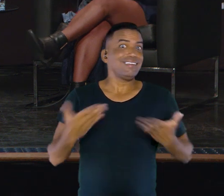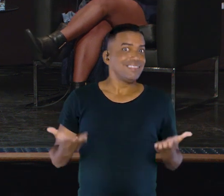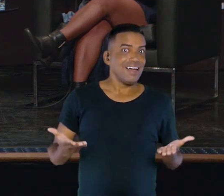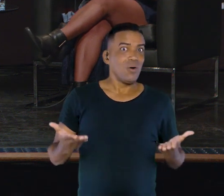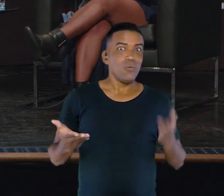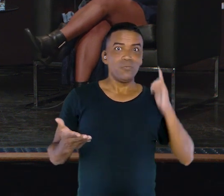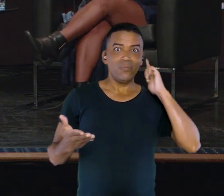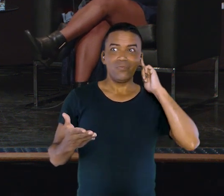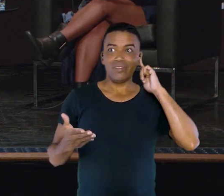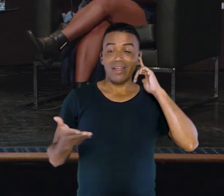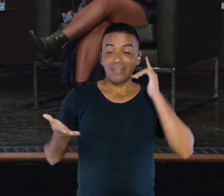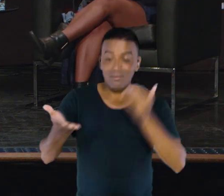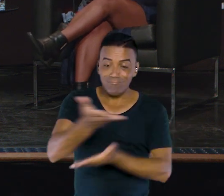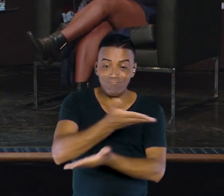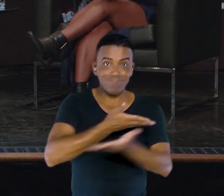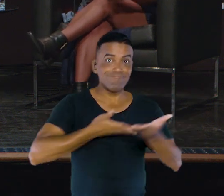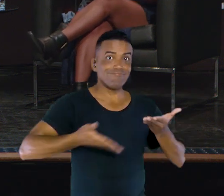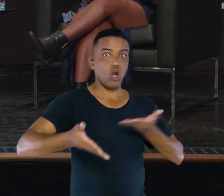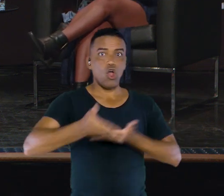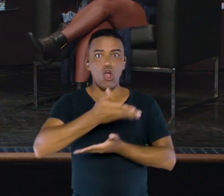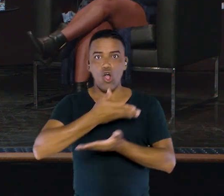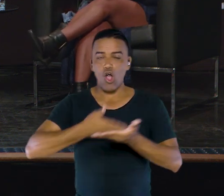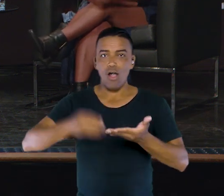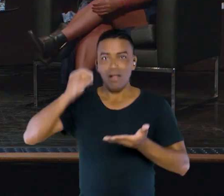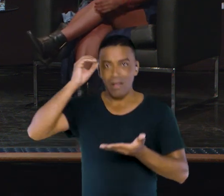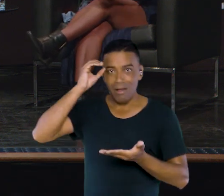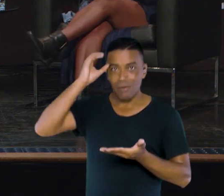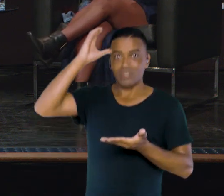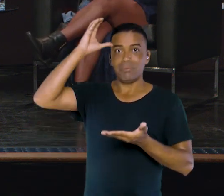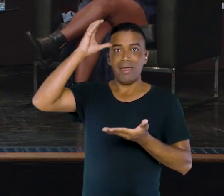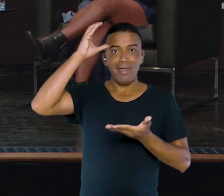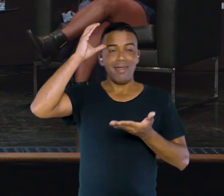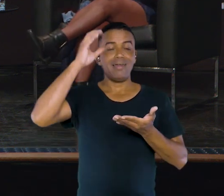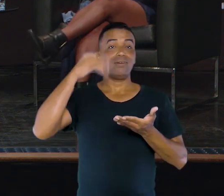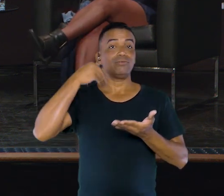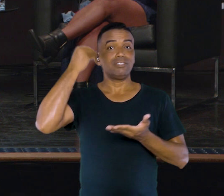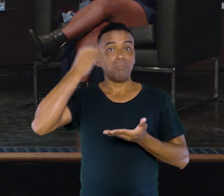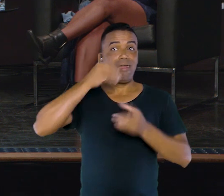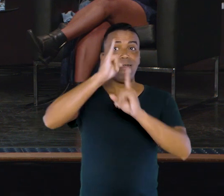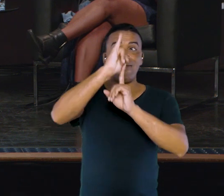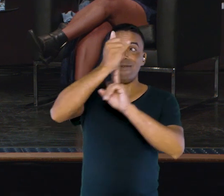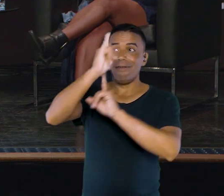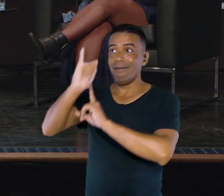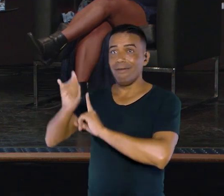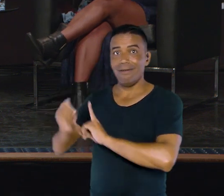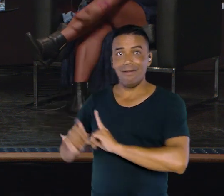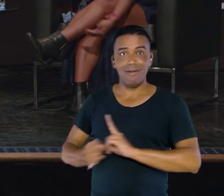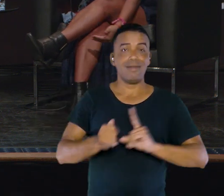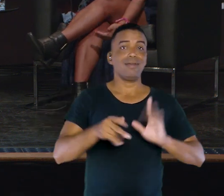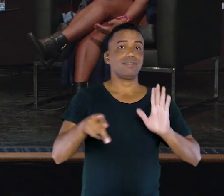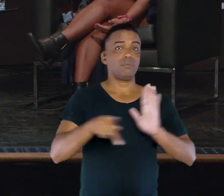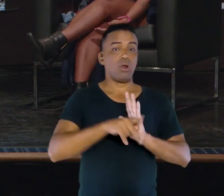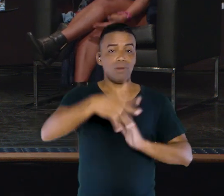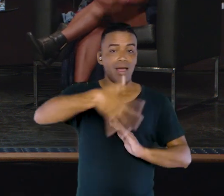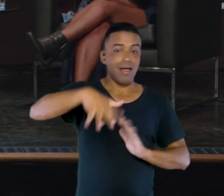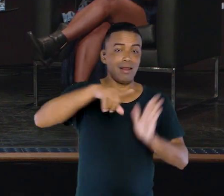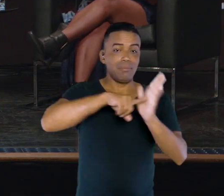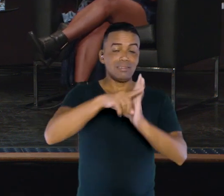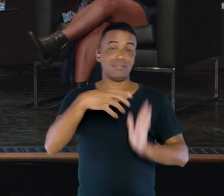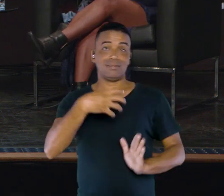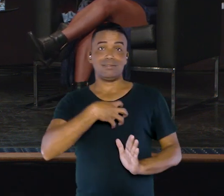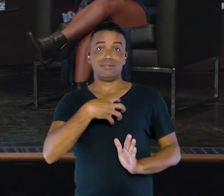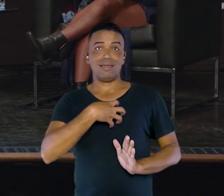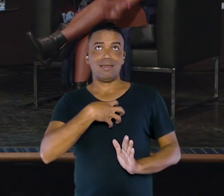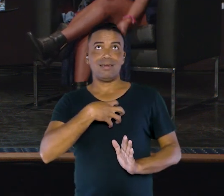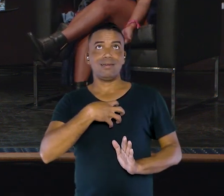Então, sabe, essa troca, né, de conhecimentos entre narrativas e o pensamento da